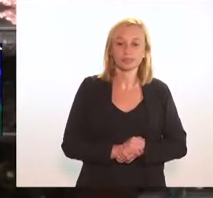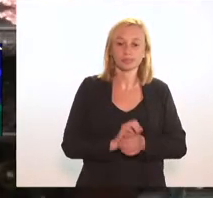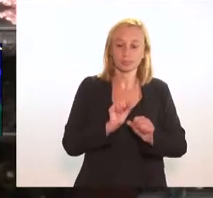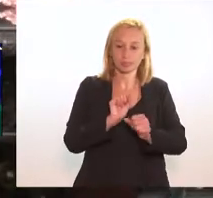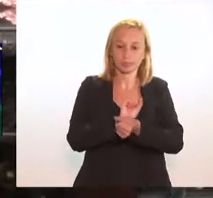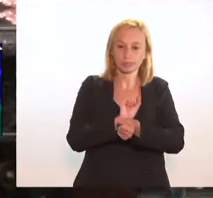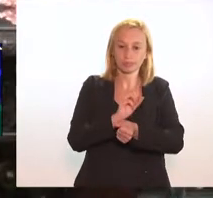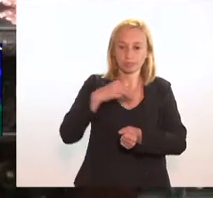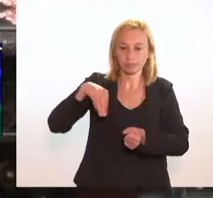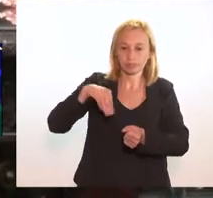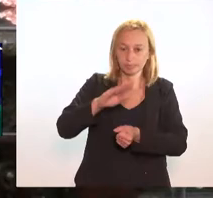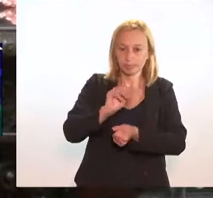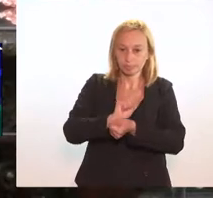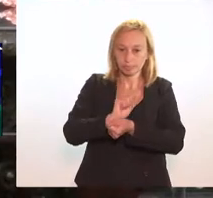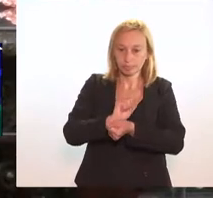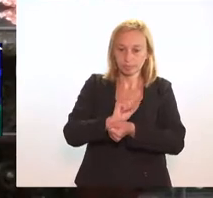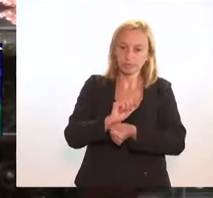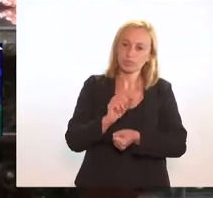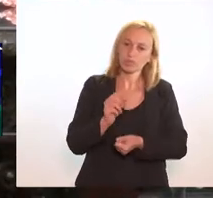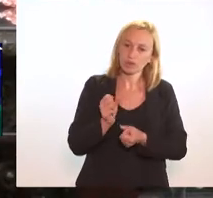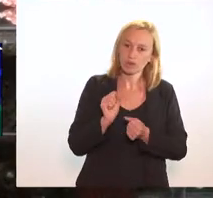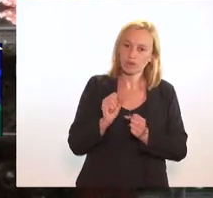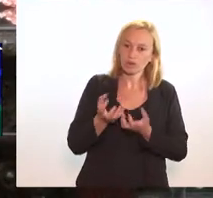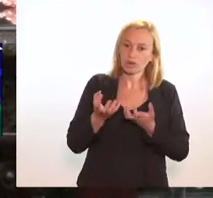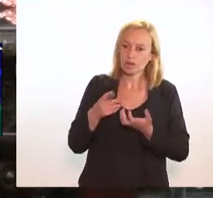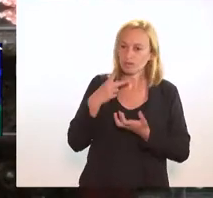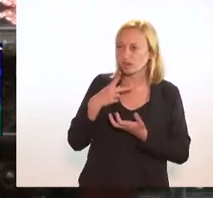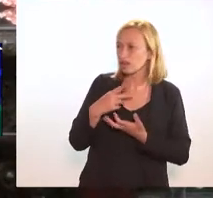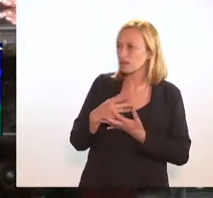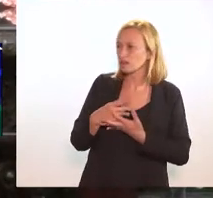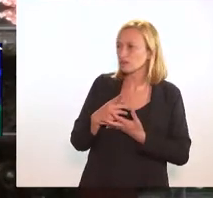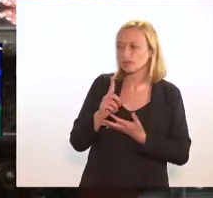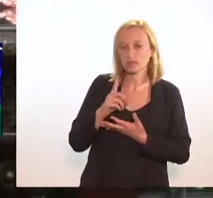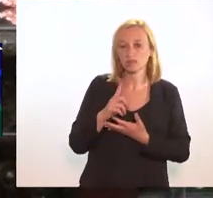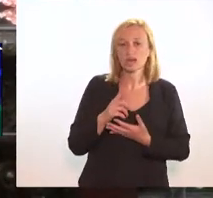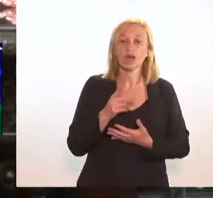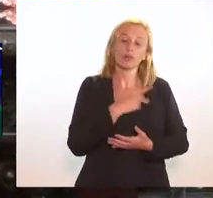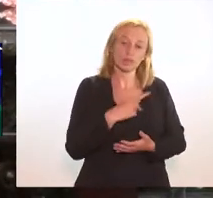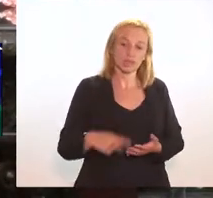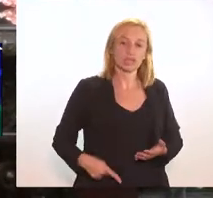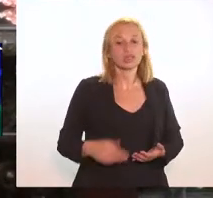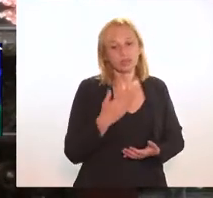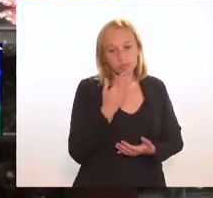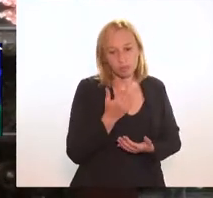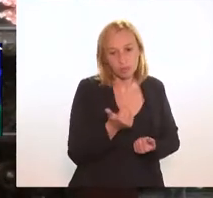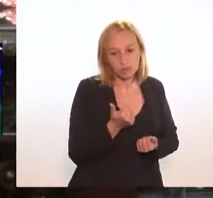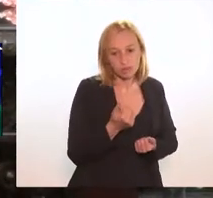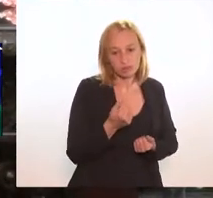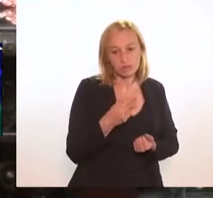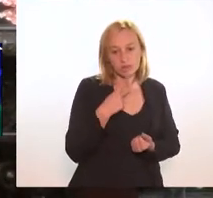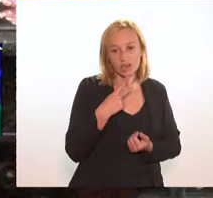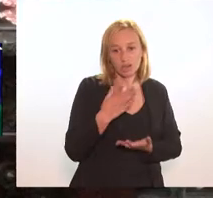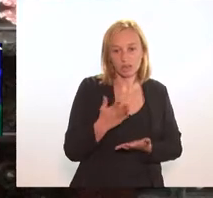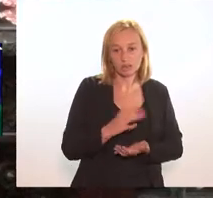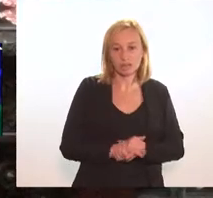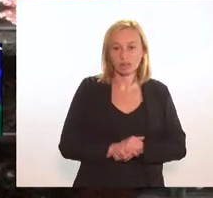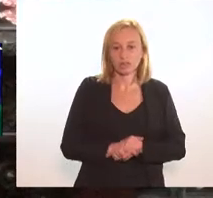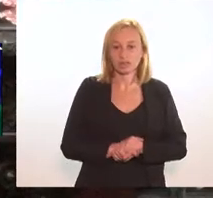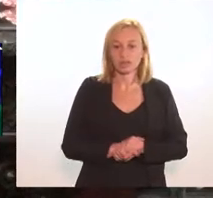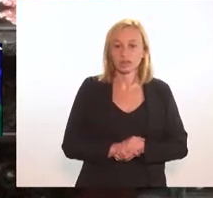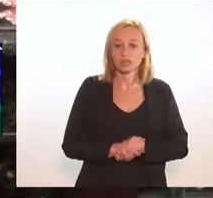Minky. Eu não posso dar uma parte? Não, aqui é a presidência. A presidência, por favor, posso... Porque a declaração de voto já não tem a